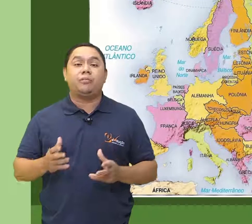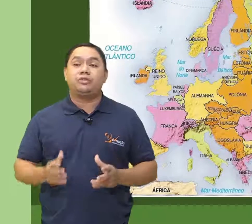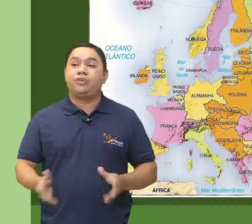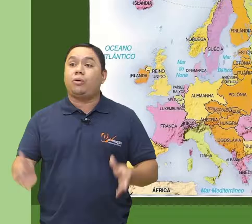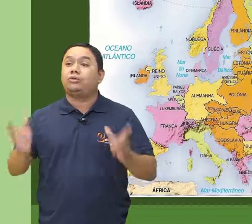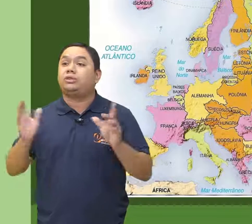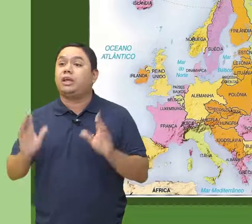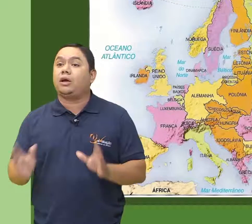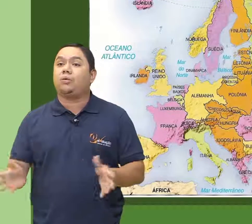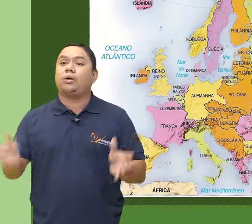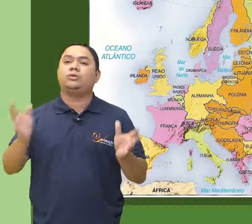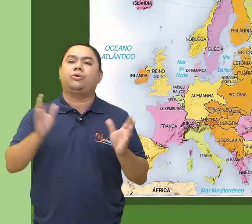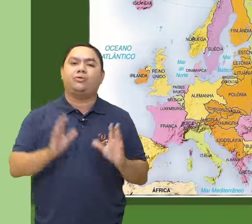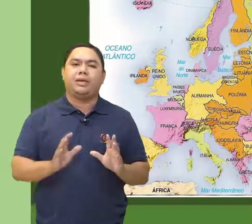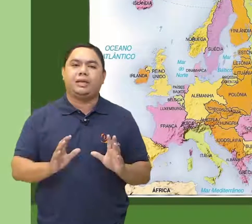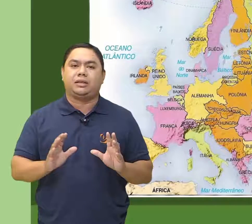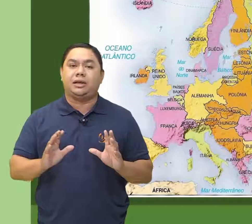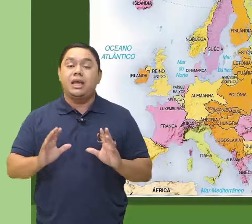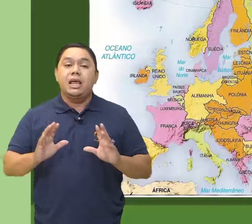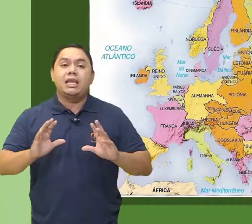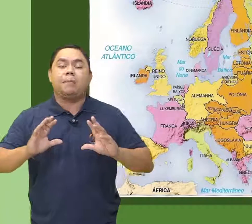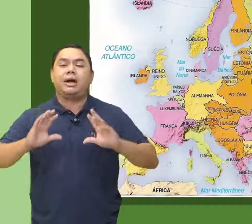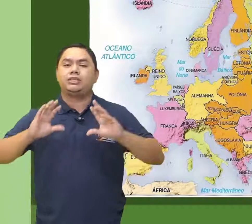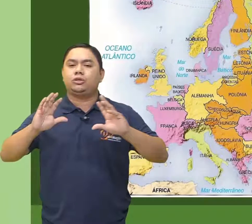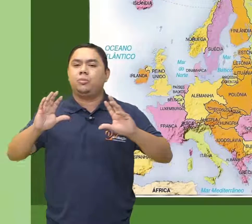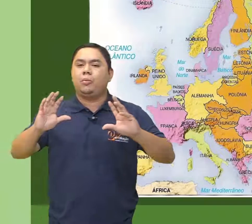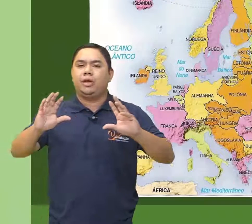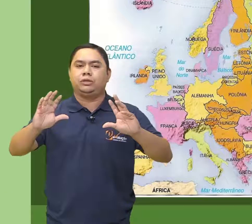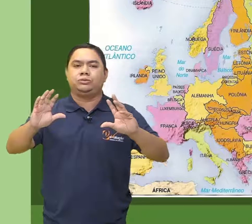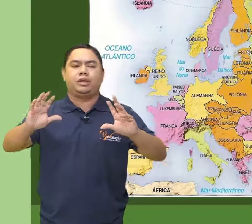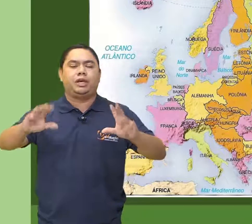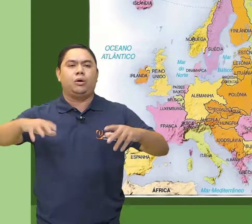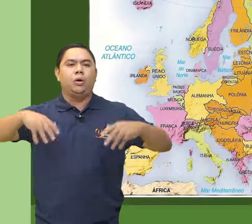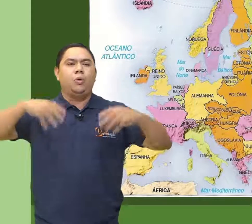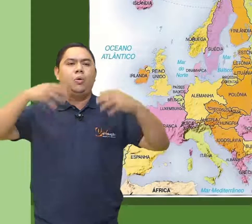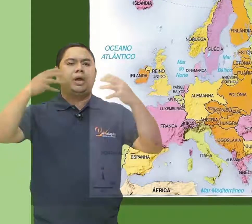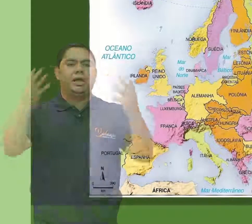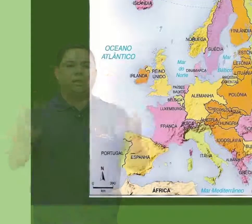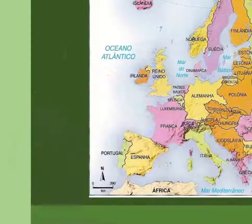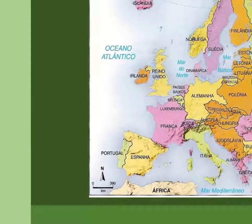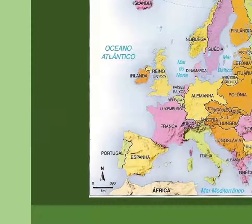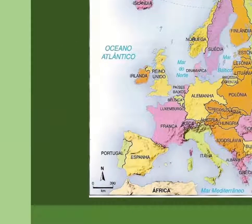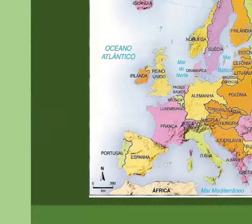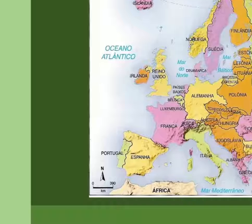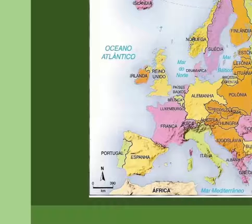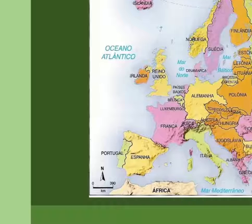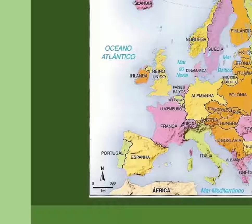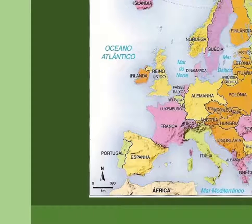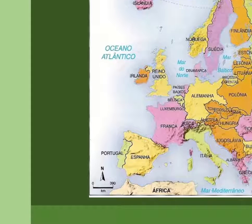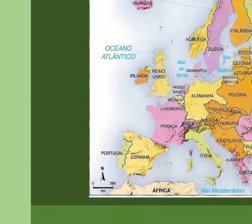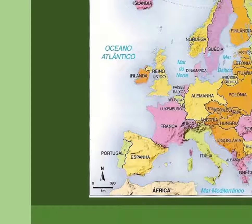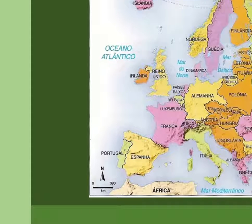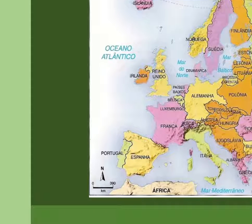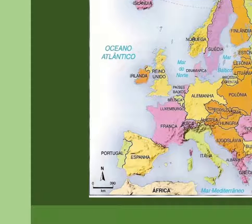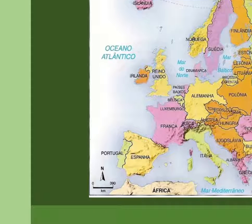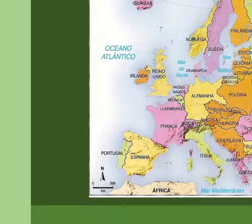nós vamos ver o austríaco Adolf Hitler. E a partir do momento que o Hitler, o